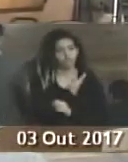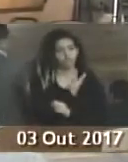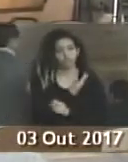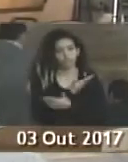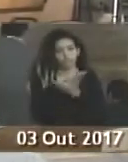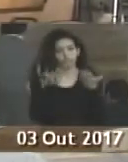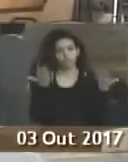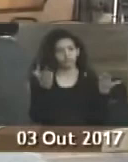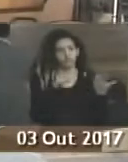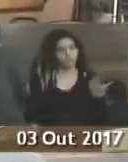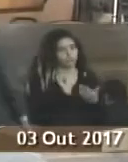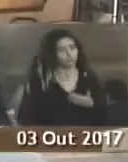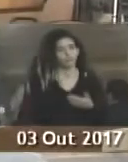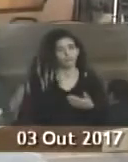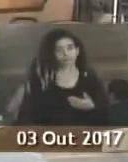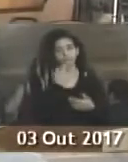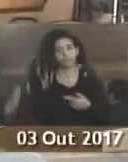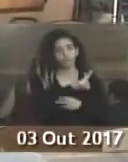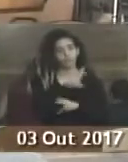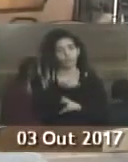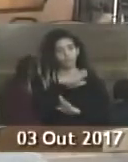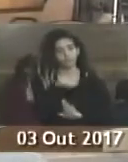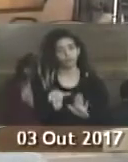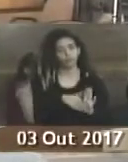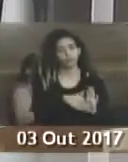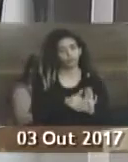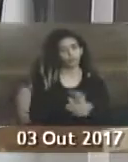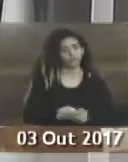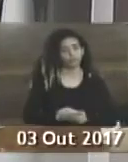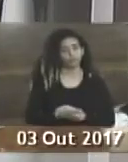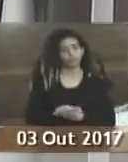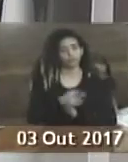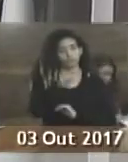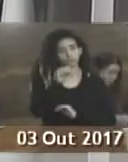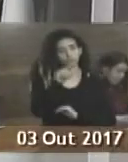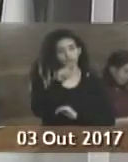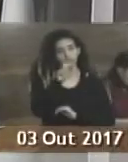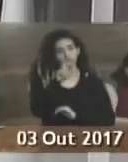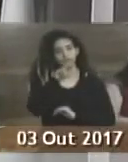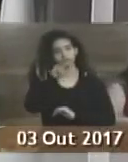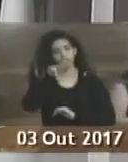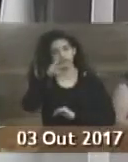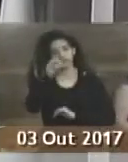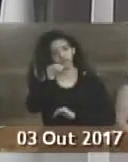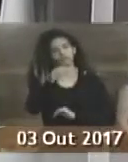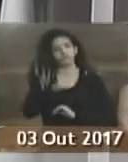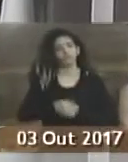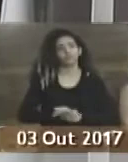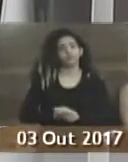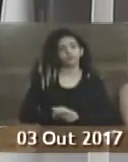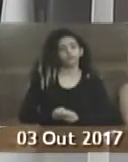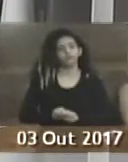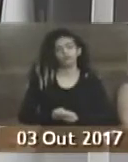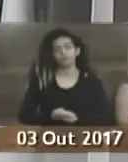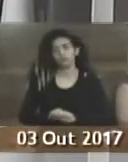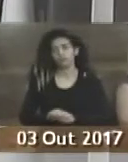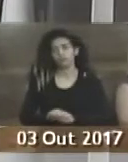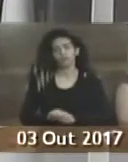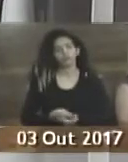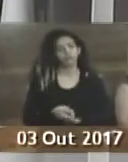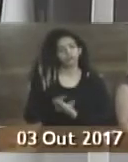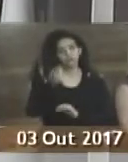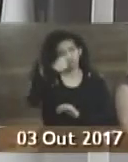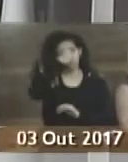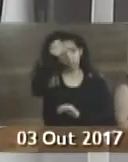né, que a gente consegue nominar em todos, o amigo Rogerinho aí, é um líder comunitário também, ao